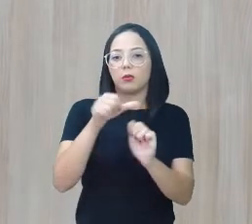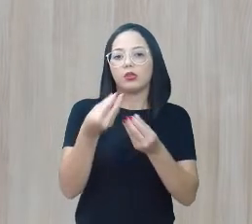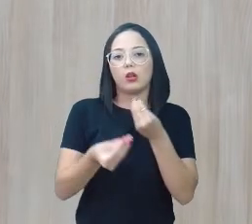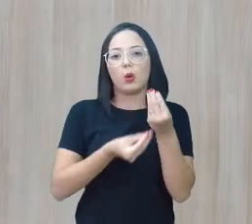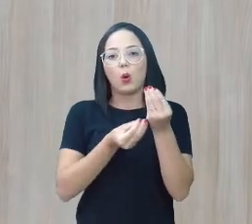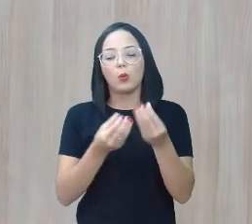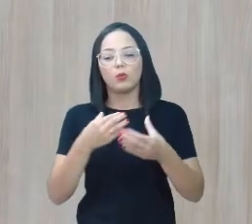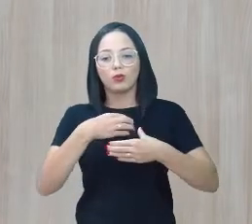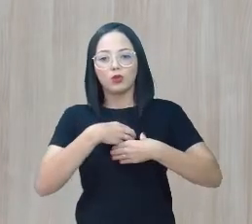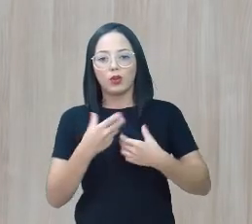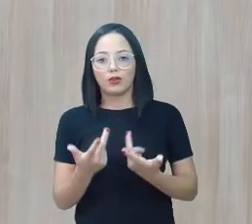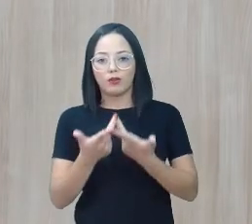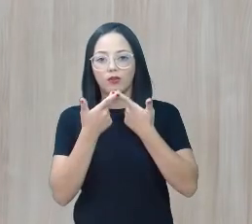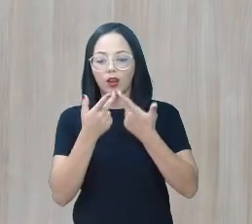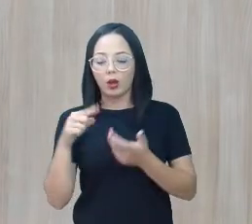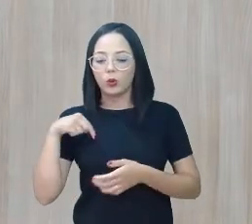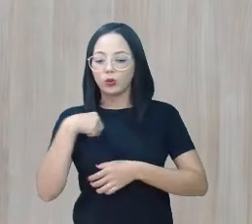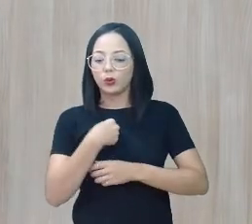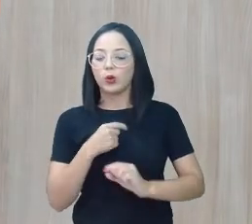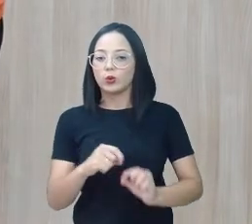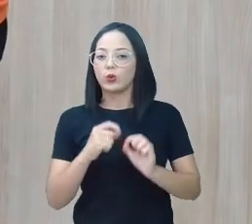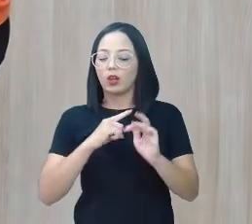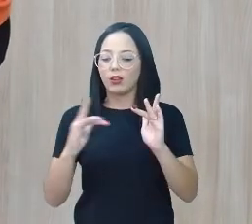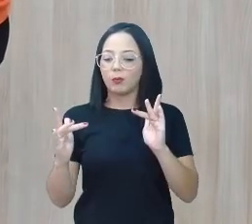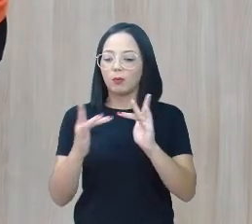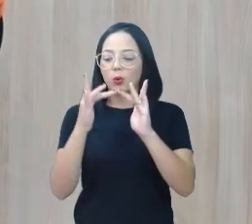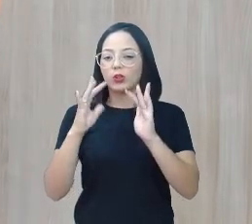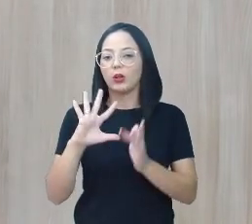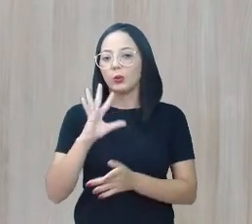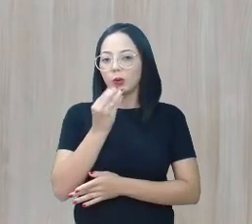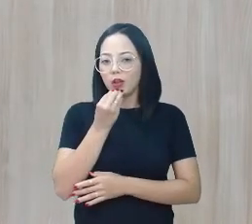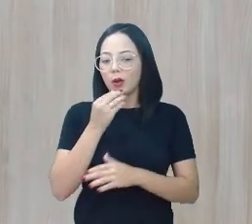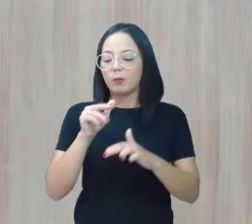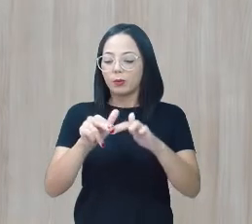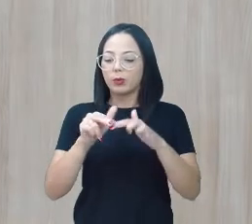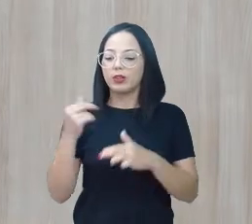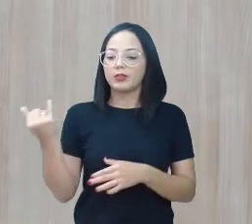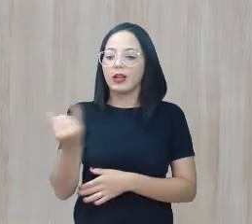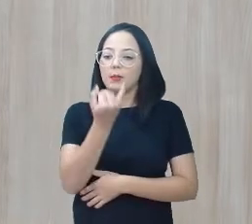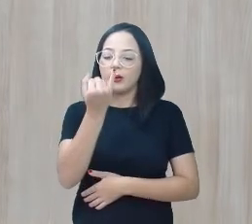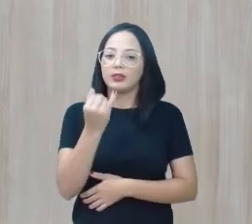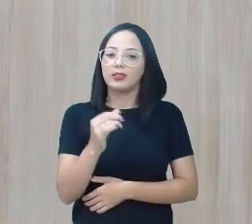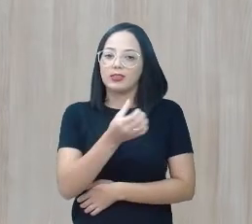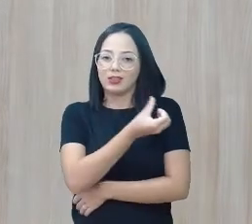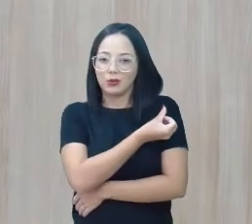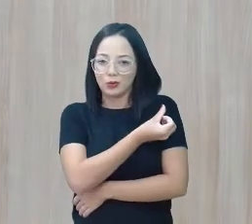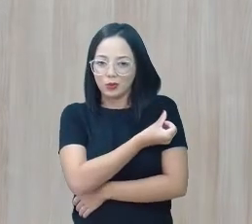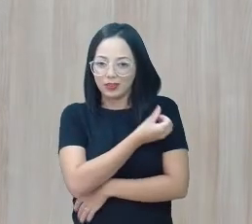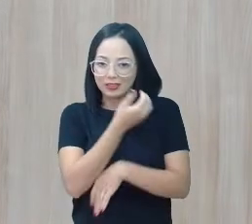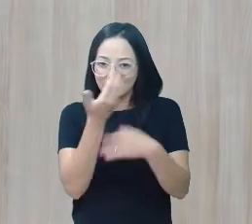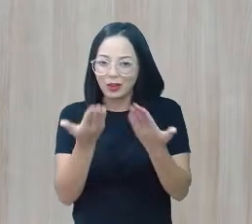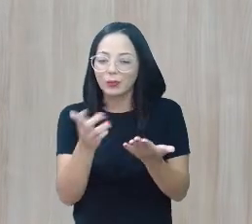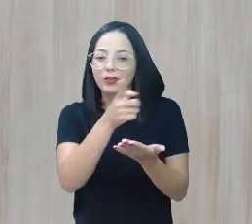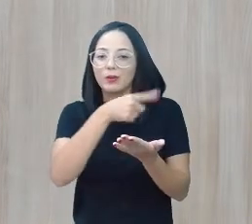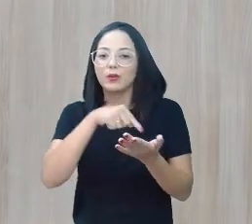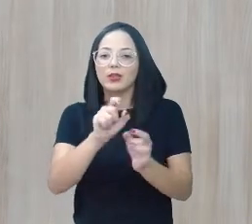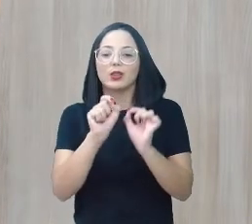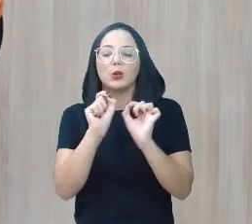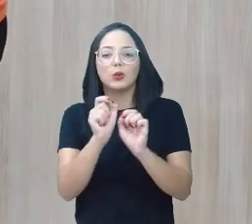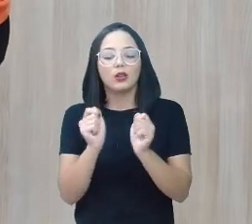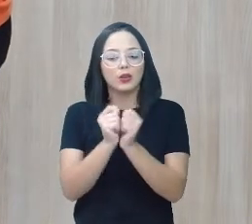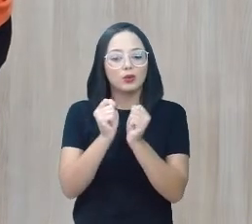de falar quando estamos tendo conhecimento. Por isso que é muito importante, sexto ano, estarmos aí,